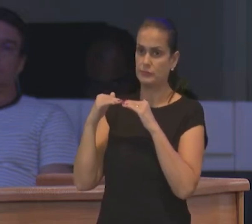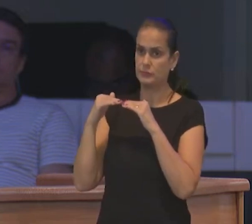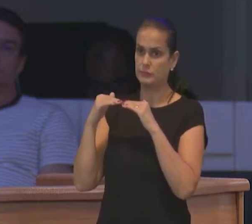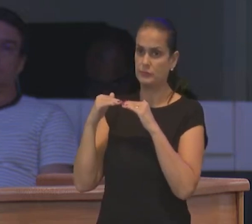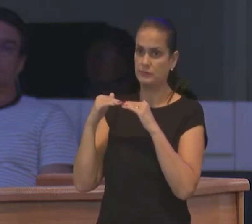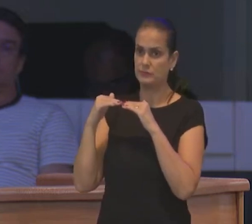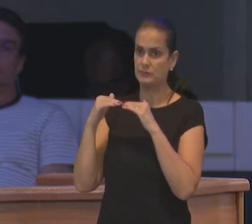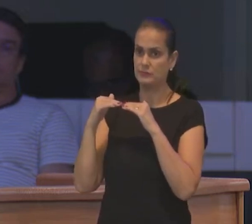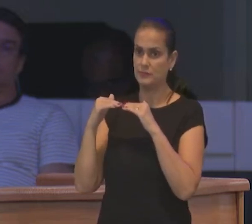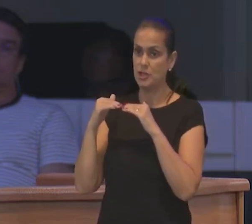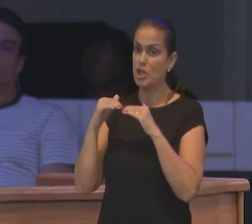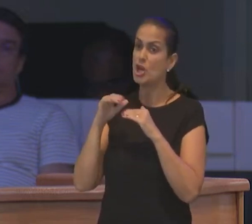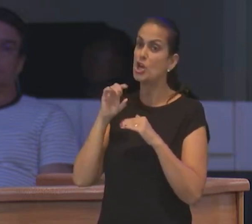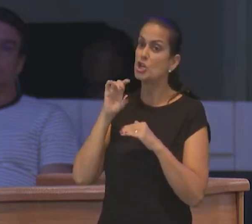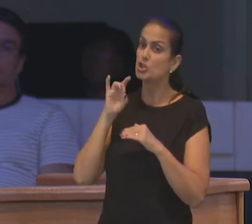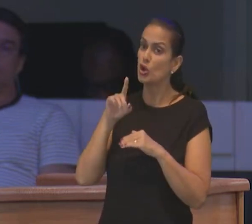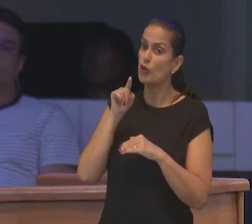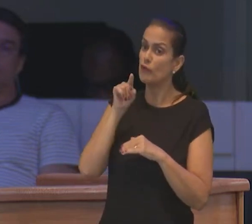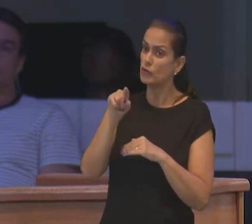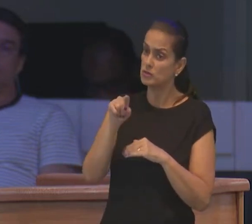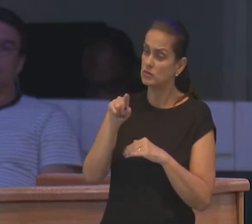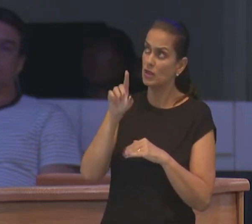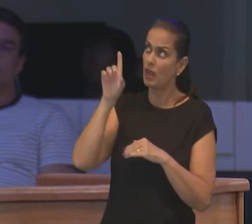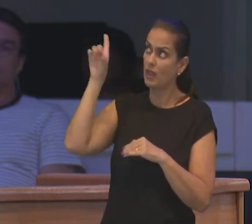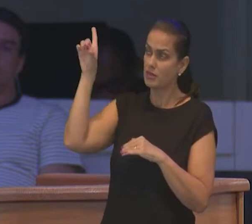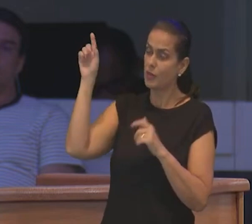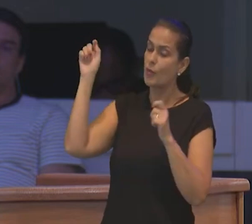Aí só você e Deus pode dizer.